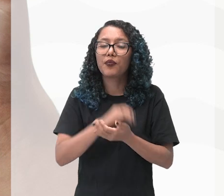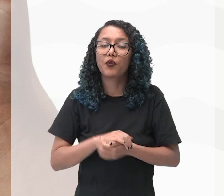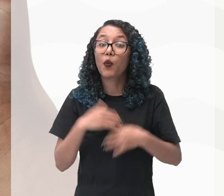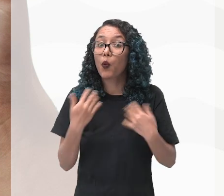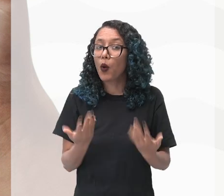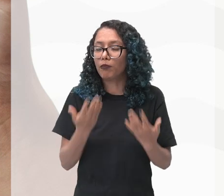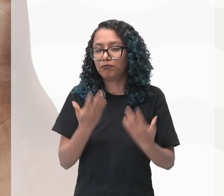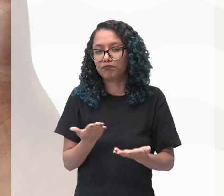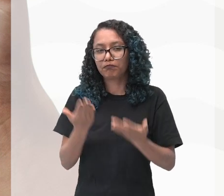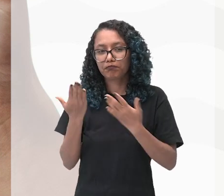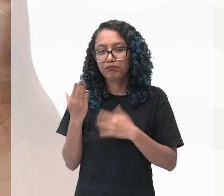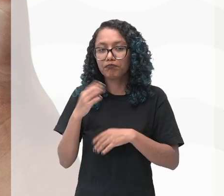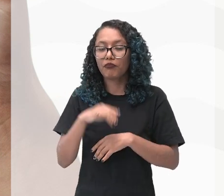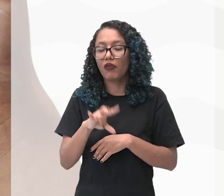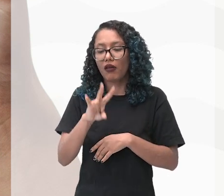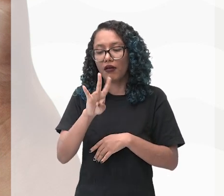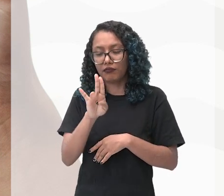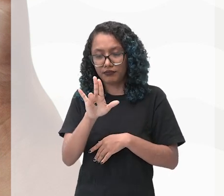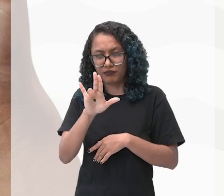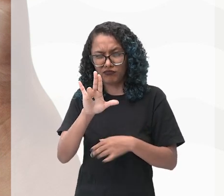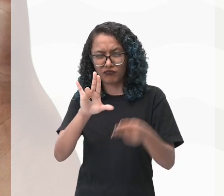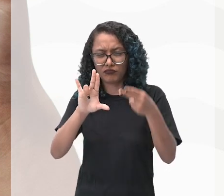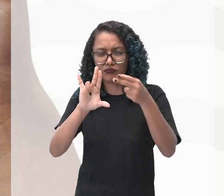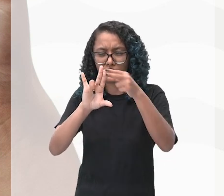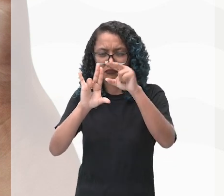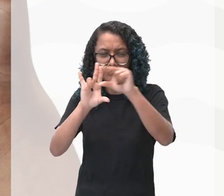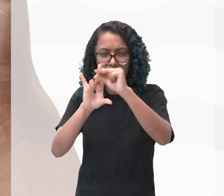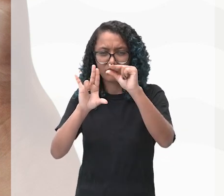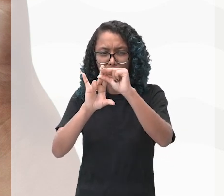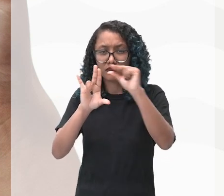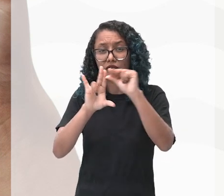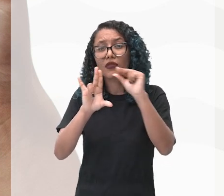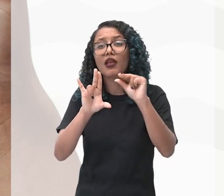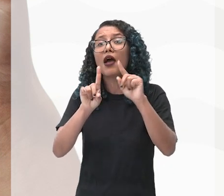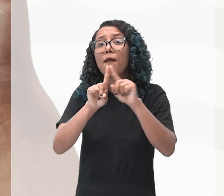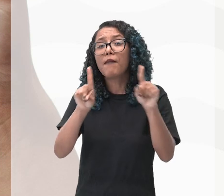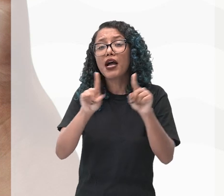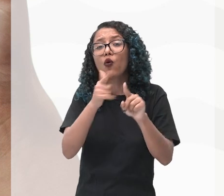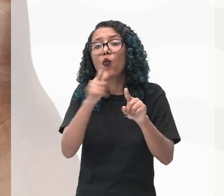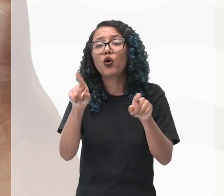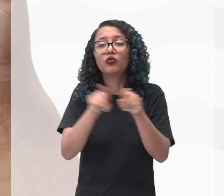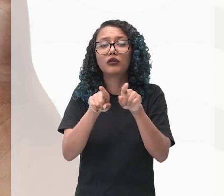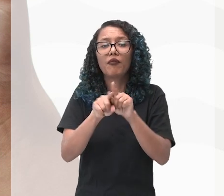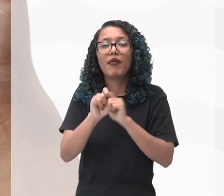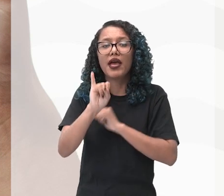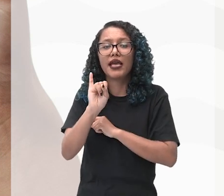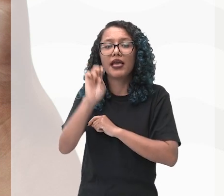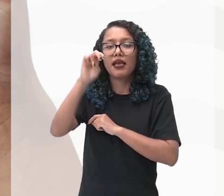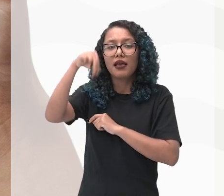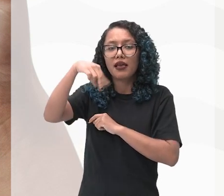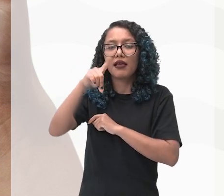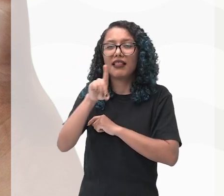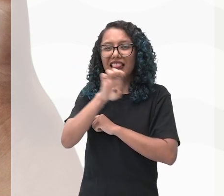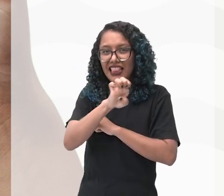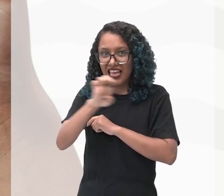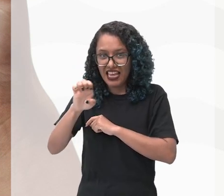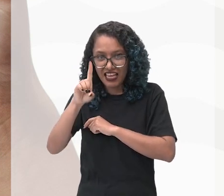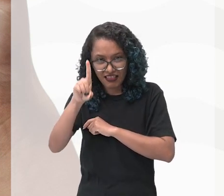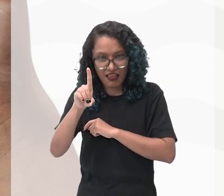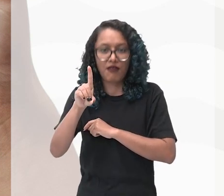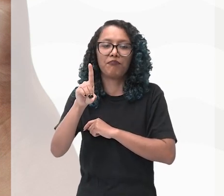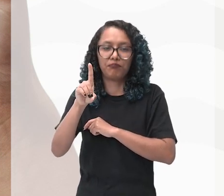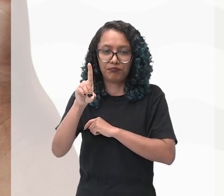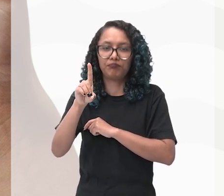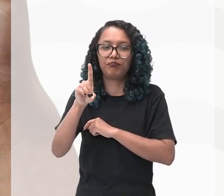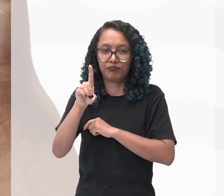Um exemplo muito popular desse tipo de rede social profissional é o LinkedIn, mas a gente tem também